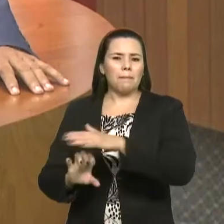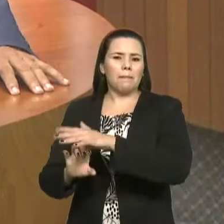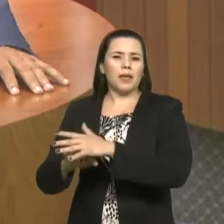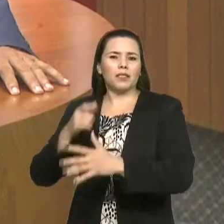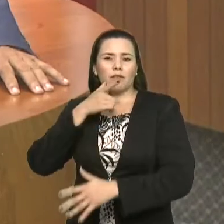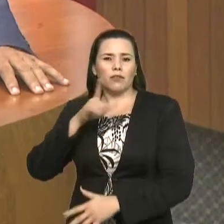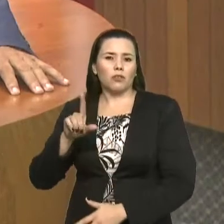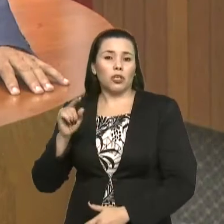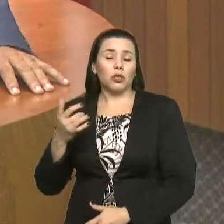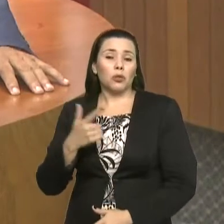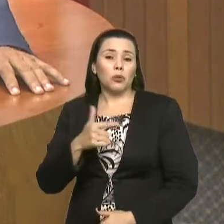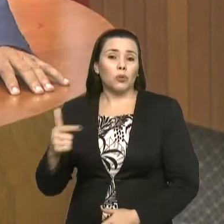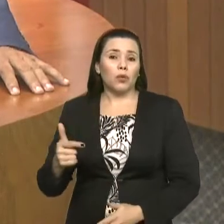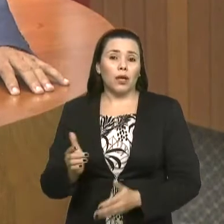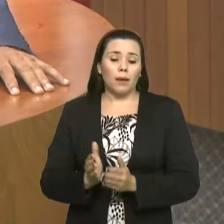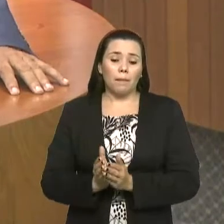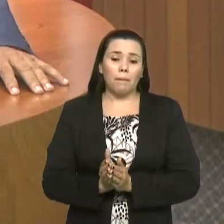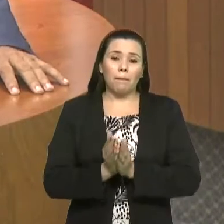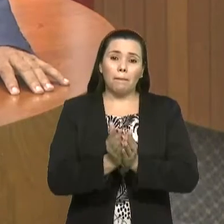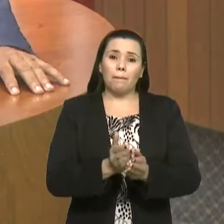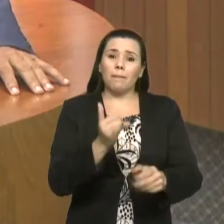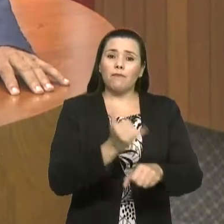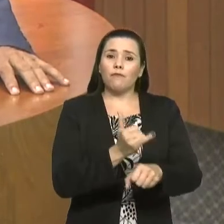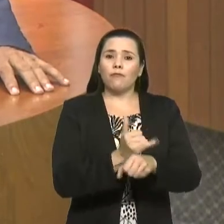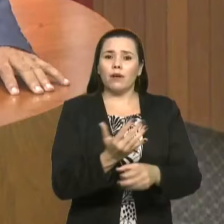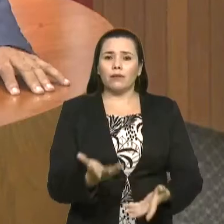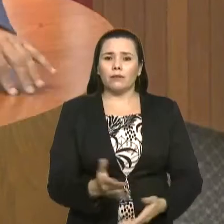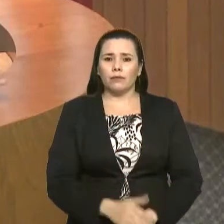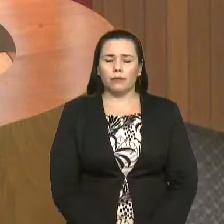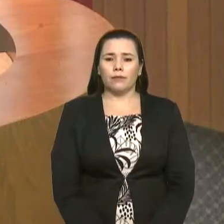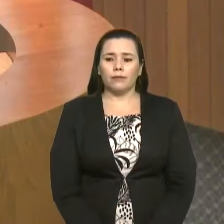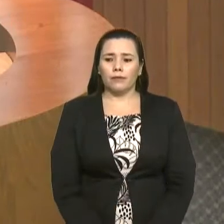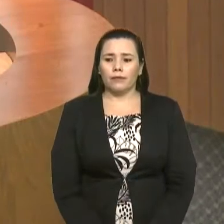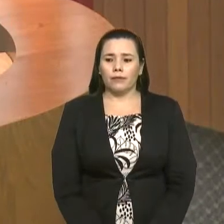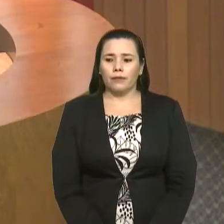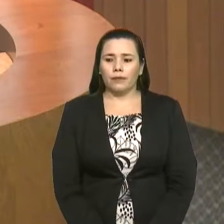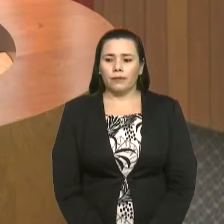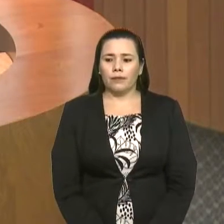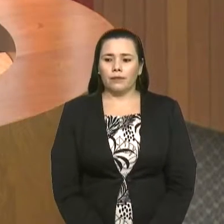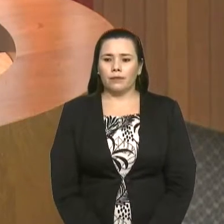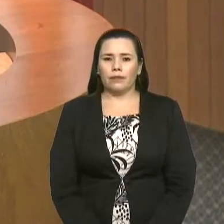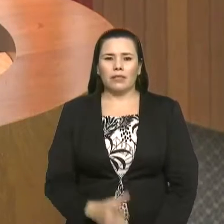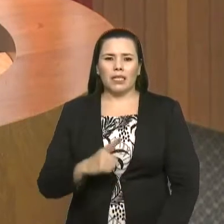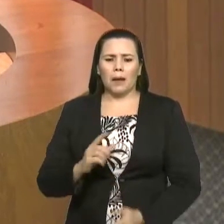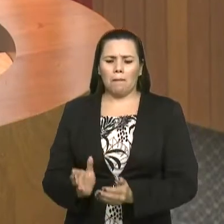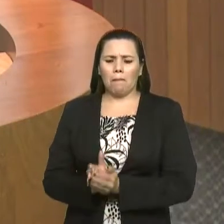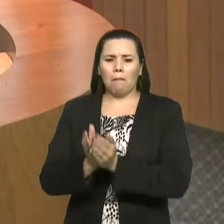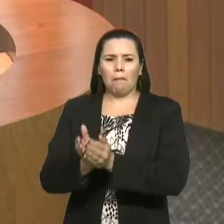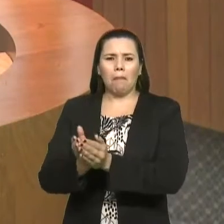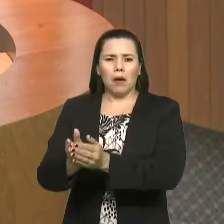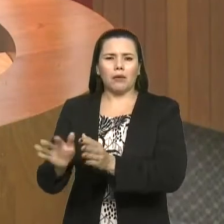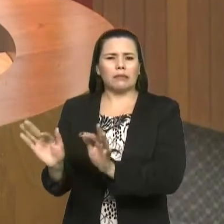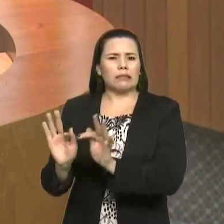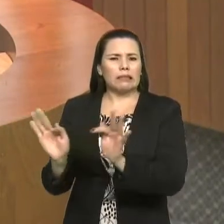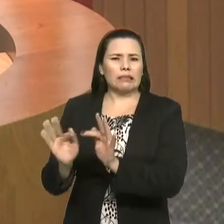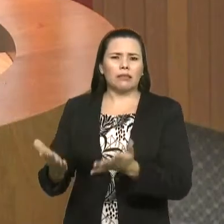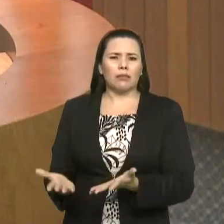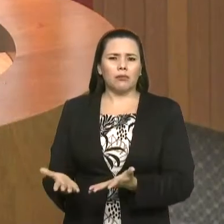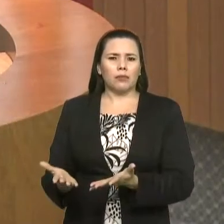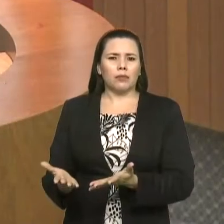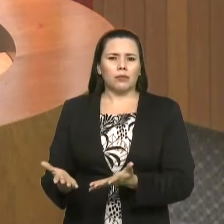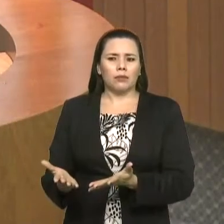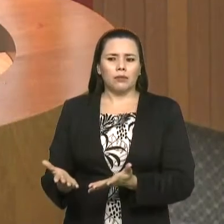Tem dedo de secretário, tem dedo da Cifra, tem dedo da Terra Mata. Senhoras e senhores, o Ministério Público